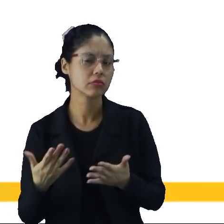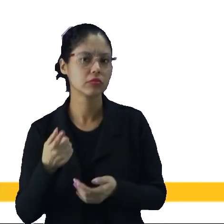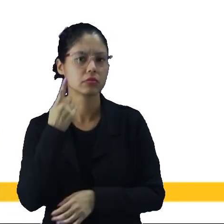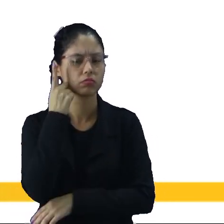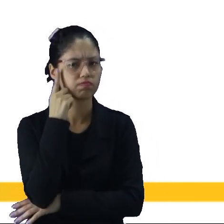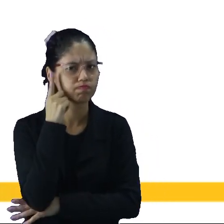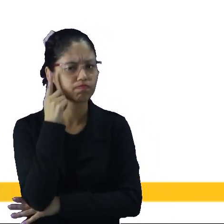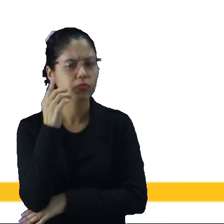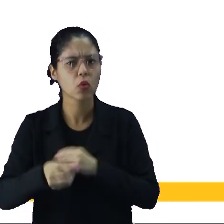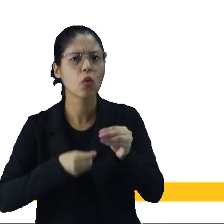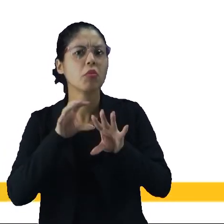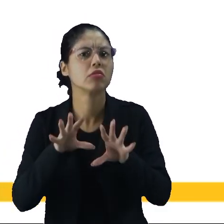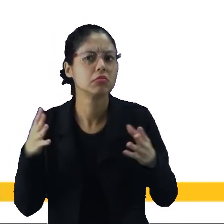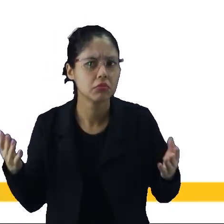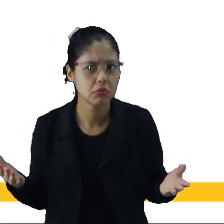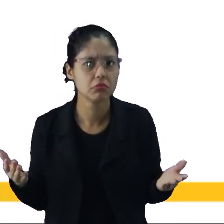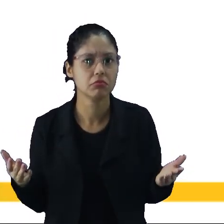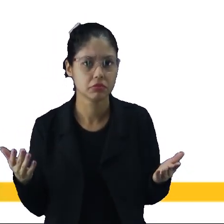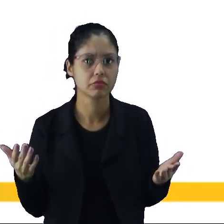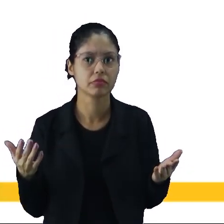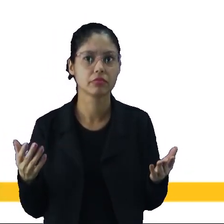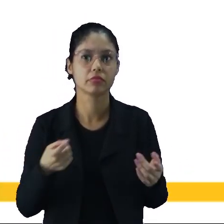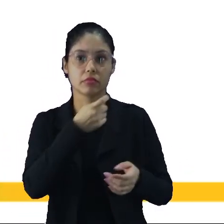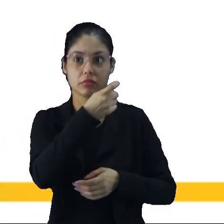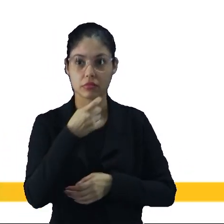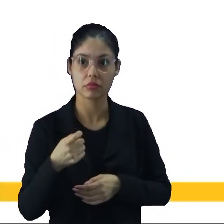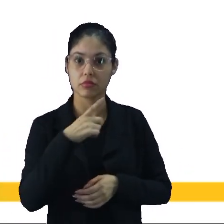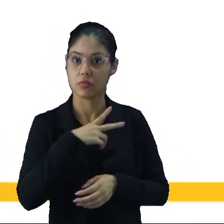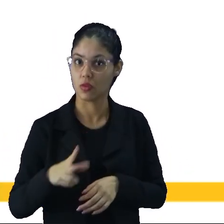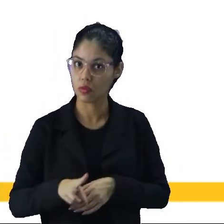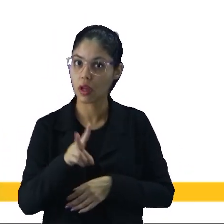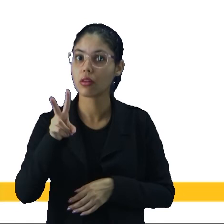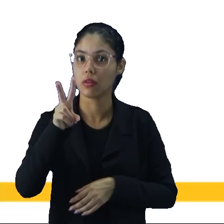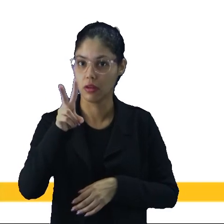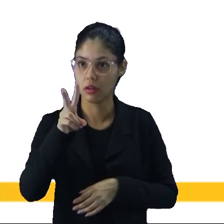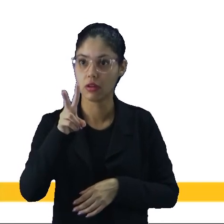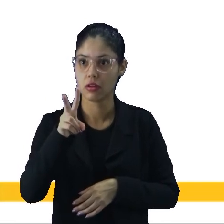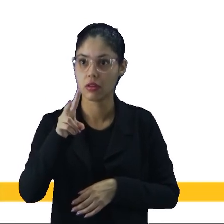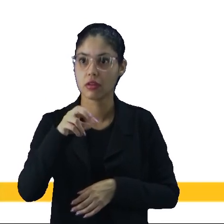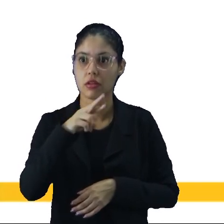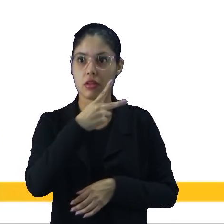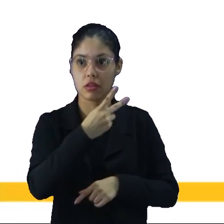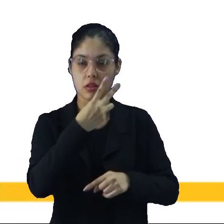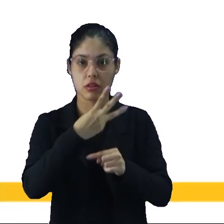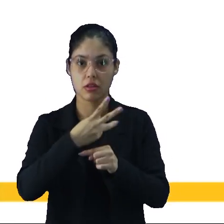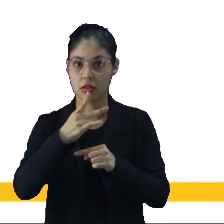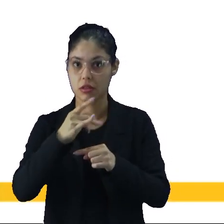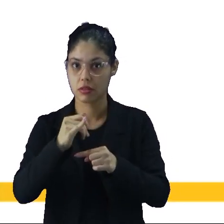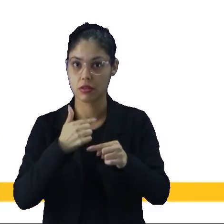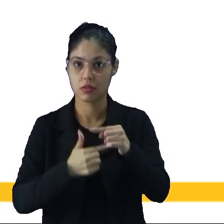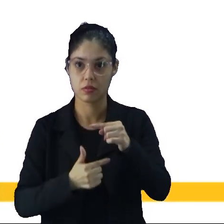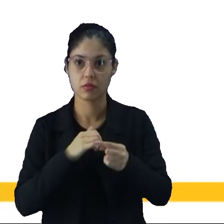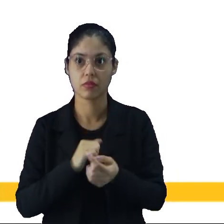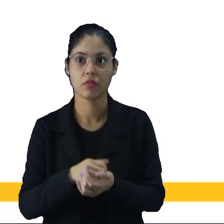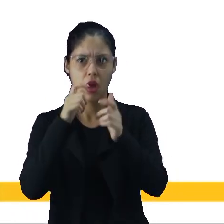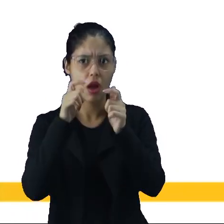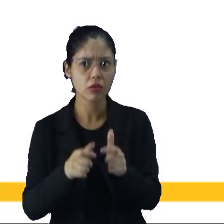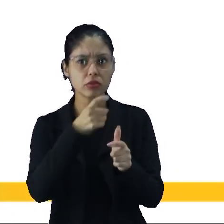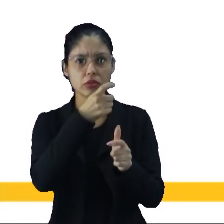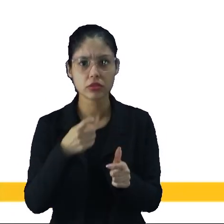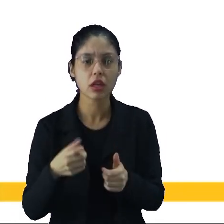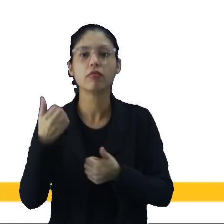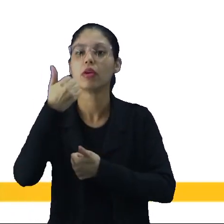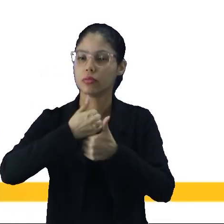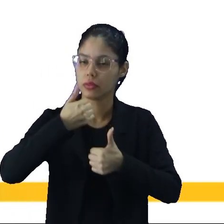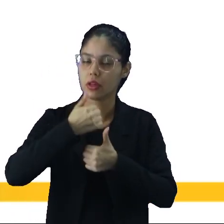Espera aí, pessoal, como é que é isso? Esse x tem um valor, tá em radiano, 3π sobre 2. Onde tiver x, eu